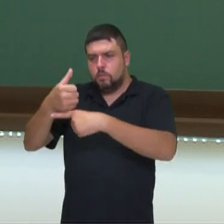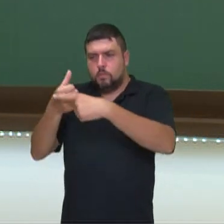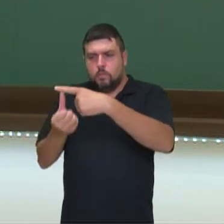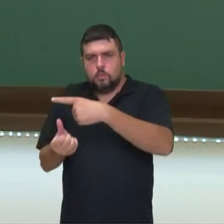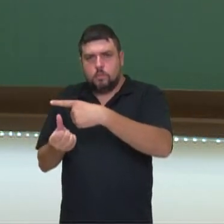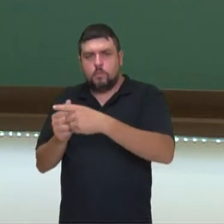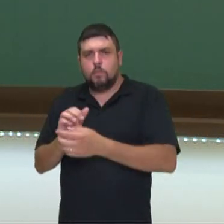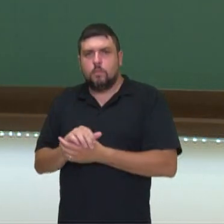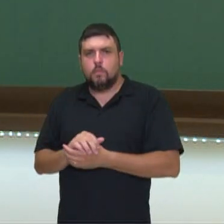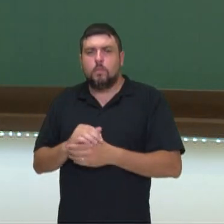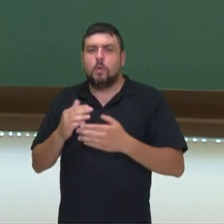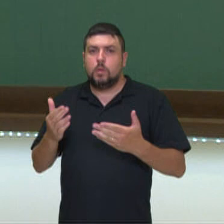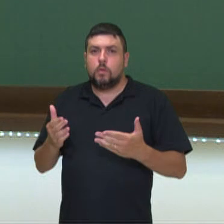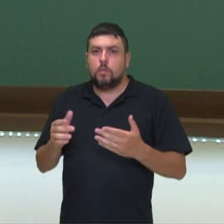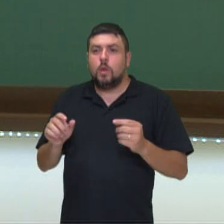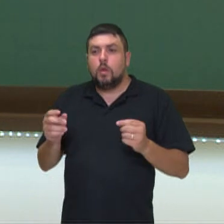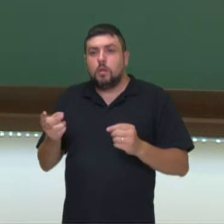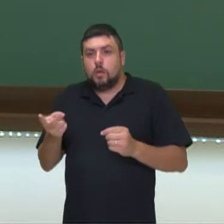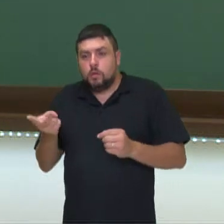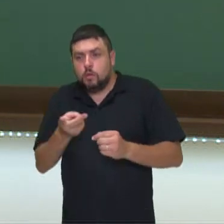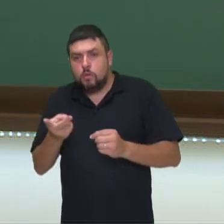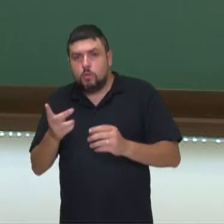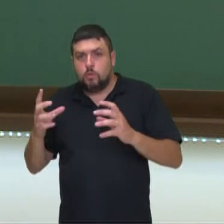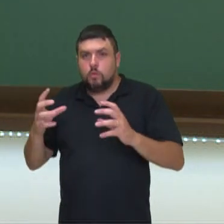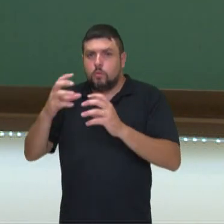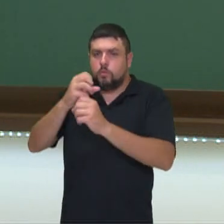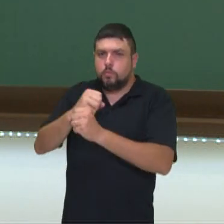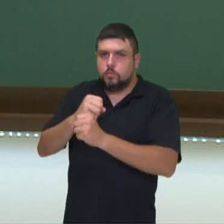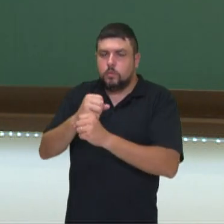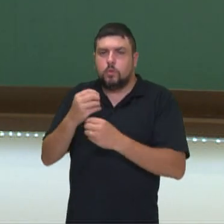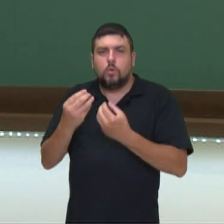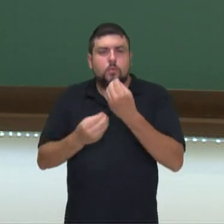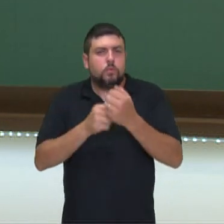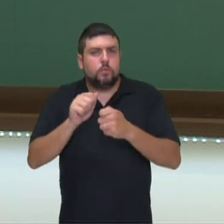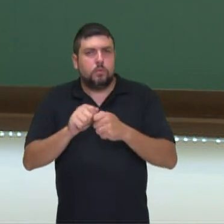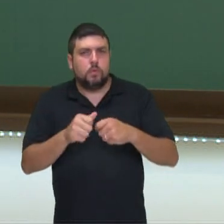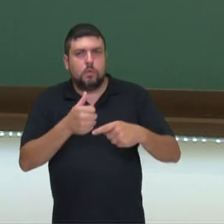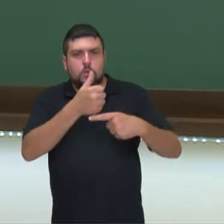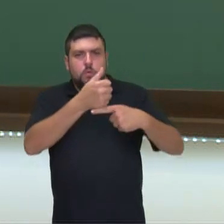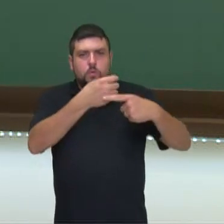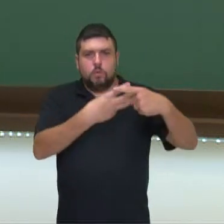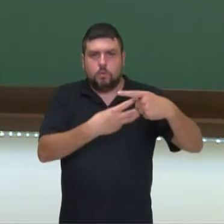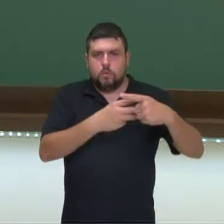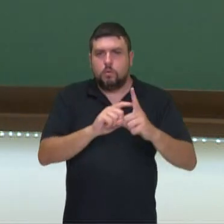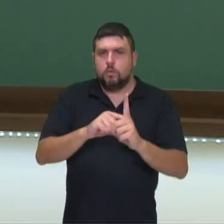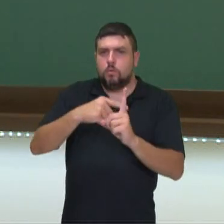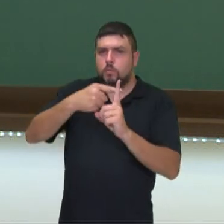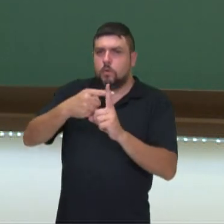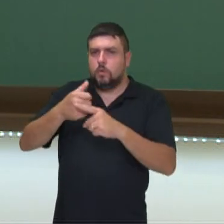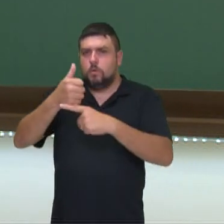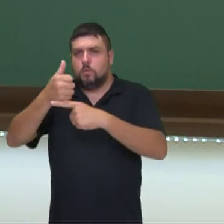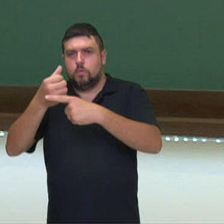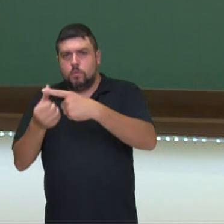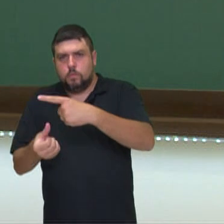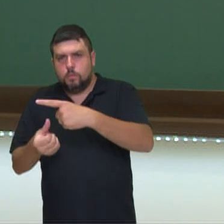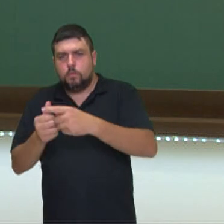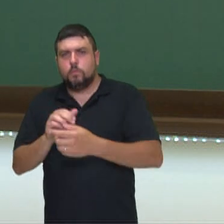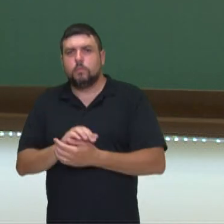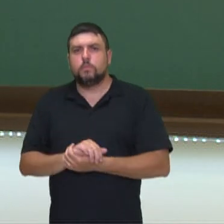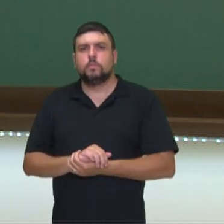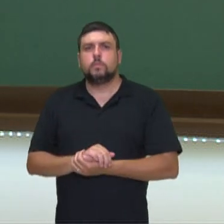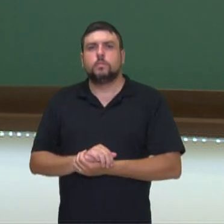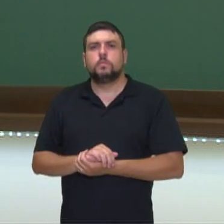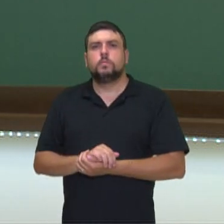vendida e reservada, você vai juntar as duas frações. Você vai fazer o quê? 1/3 mais 1/6, certo? Dá uma olhada lá